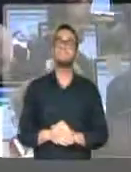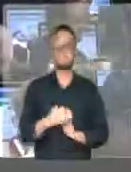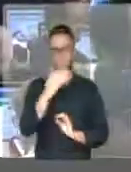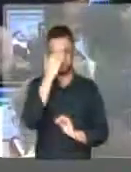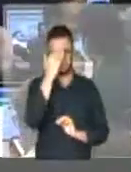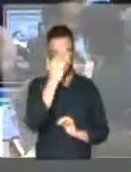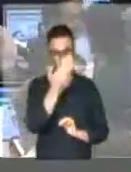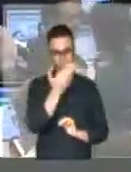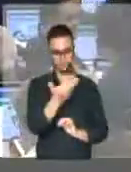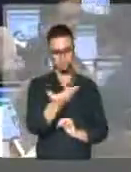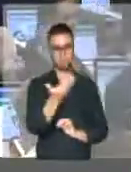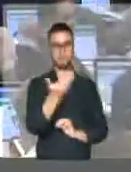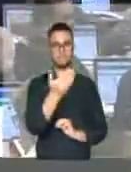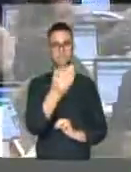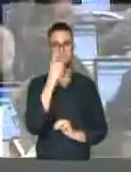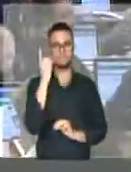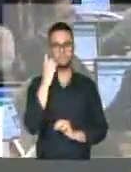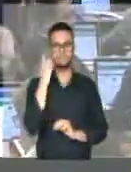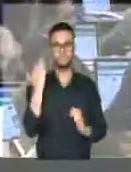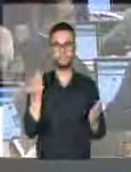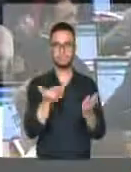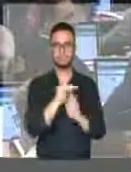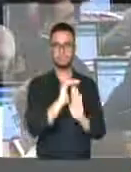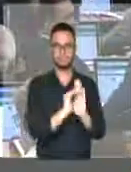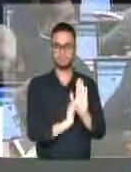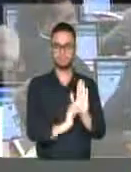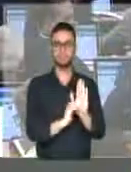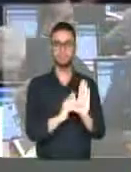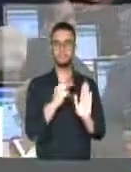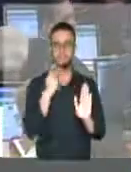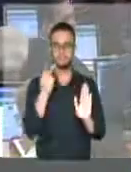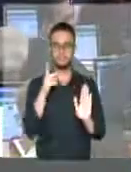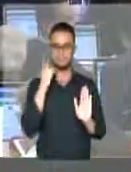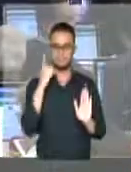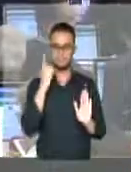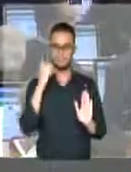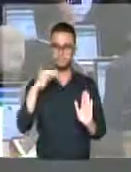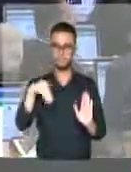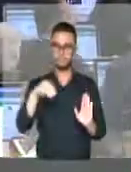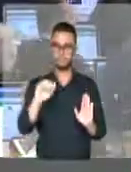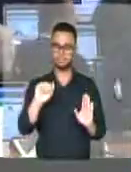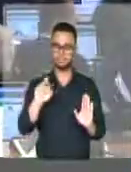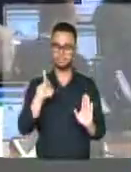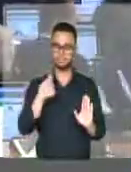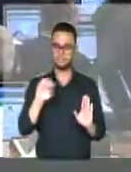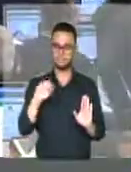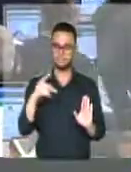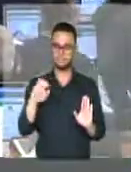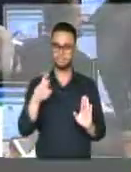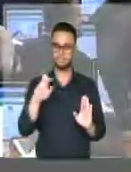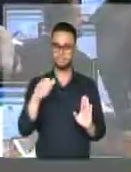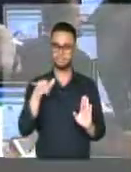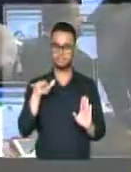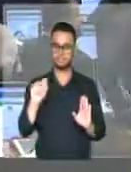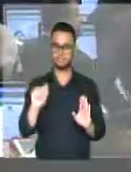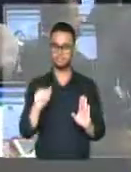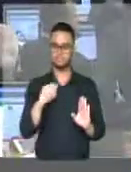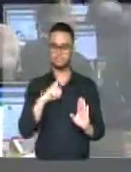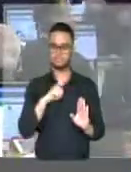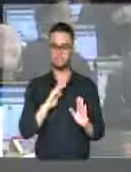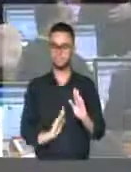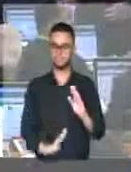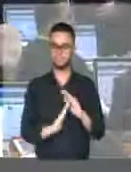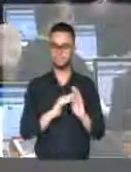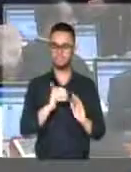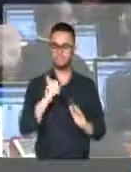Agradeço Vossa Excelência pela ordem de inscrição. Na sequência, falo o deputado Mauro Pereira. Vossa Excelência tem a palavra por